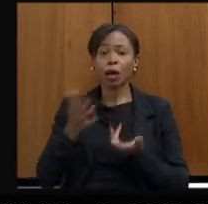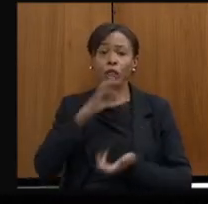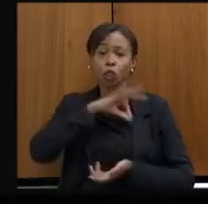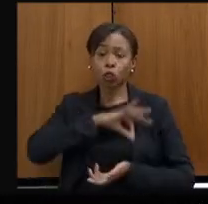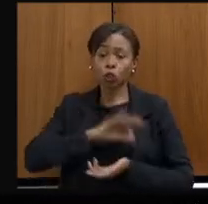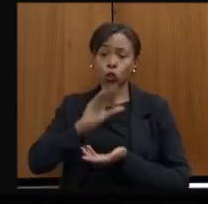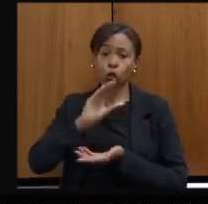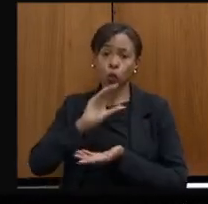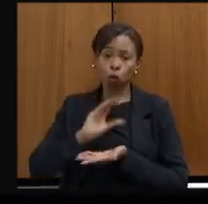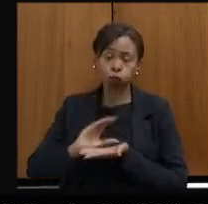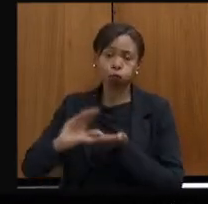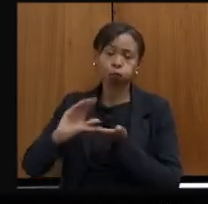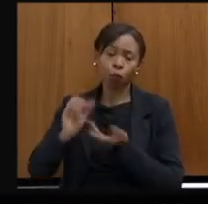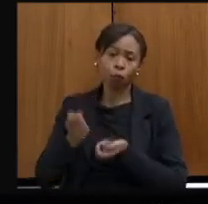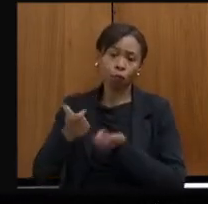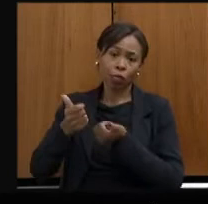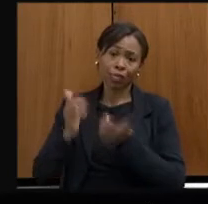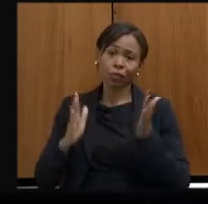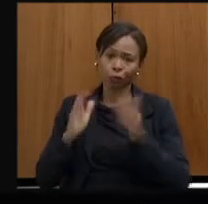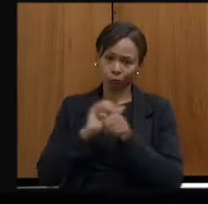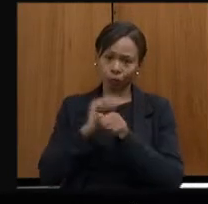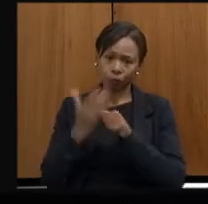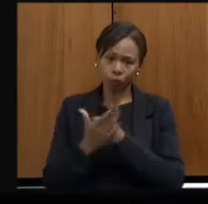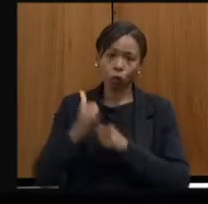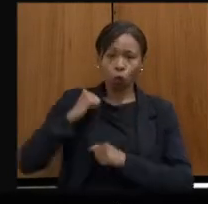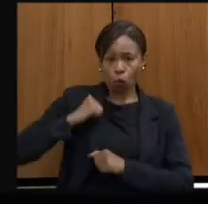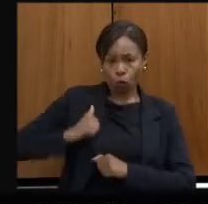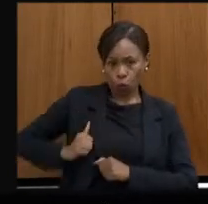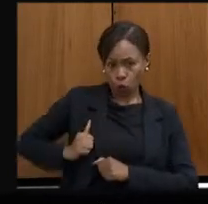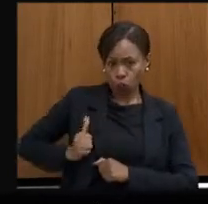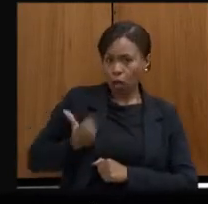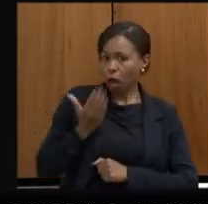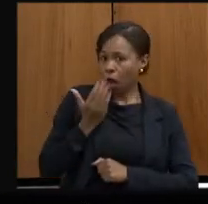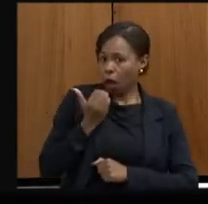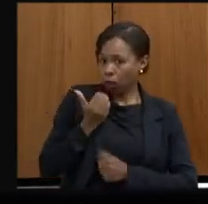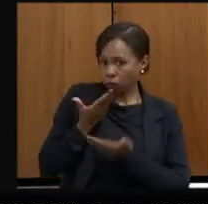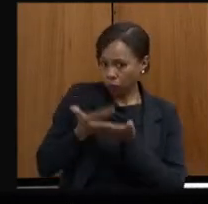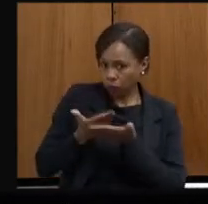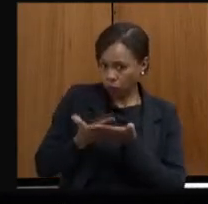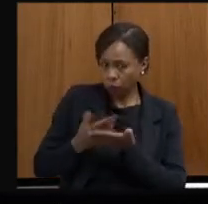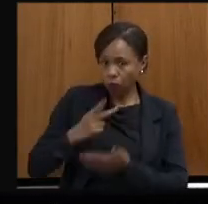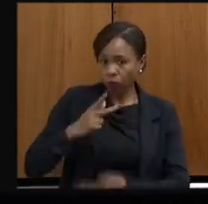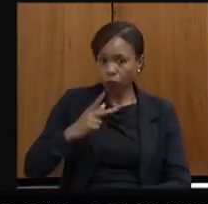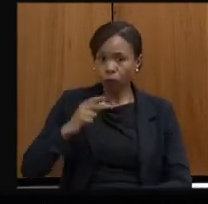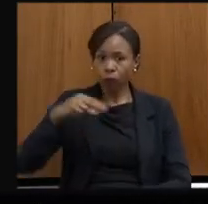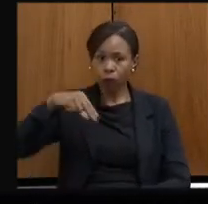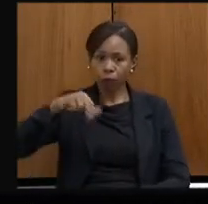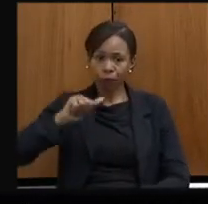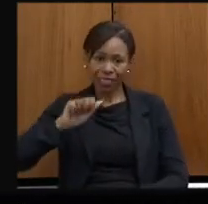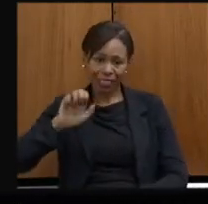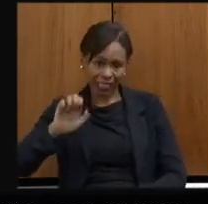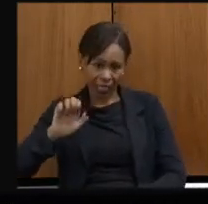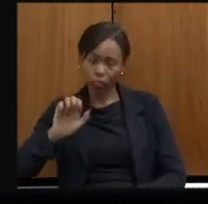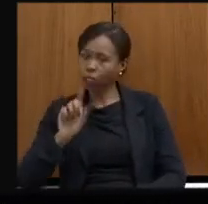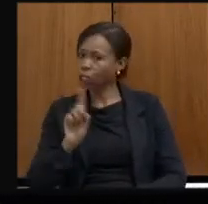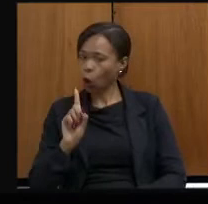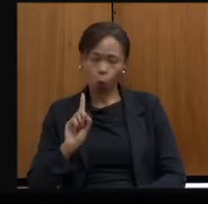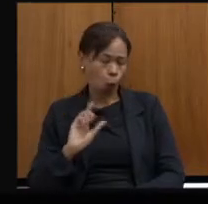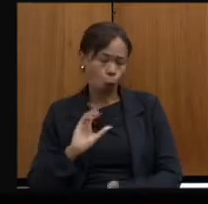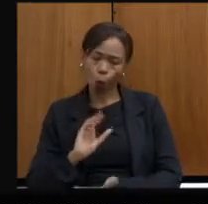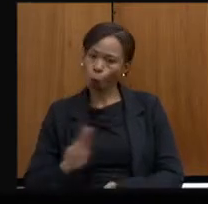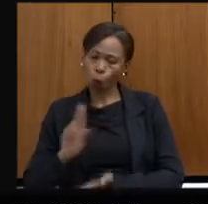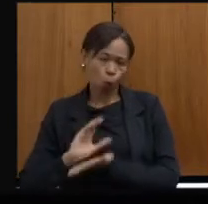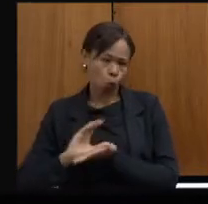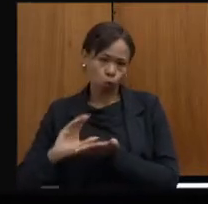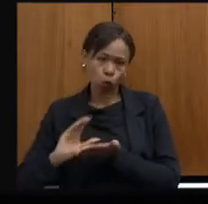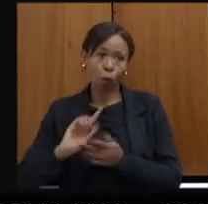O Bolsa Merenda foi um recurso do PNAE não utilizado, porque as escolas estavam vazias, mais o recurso do Ministério